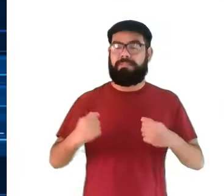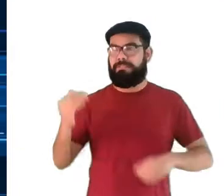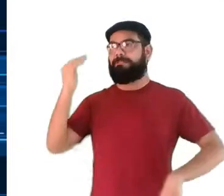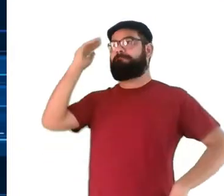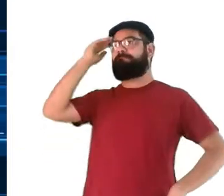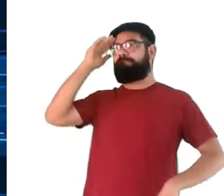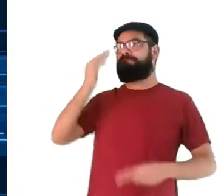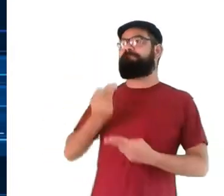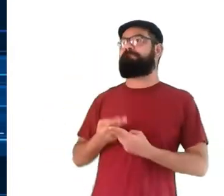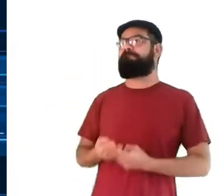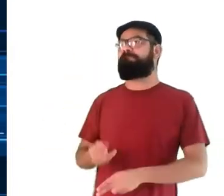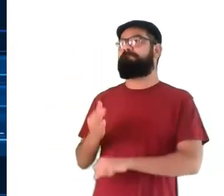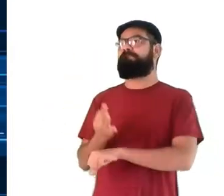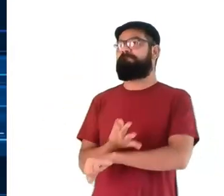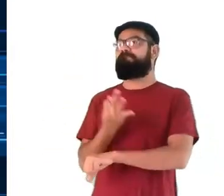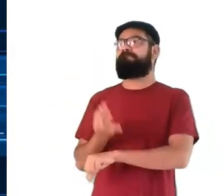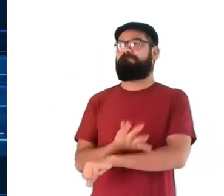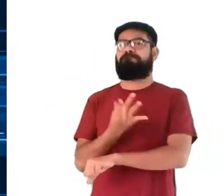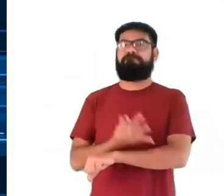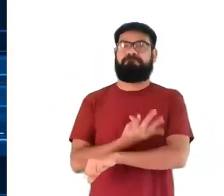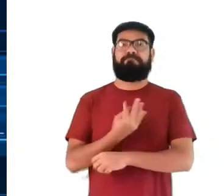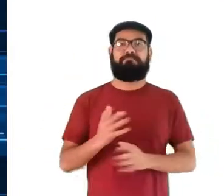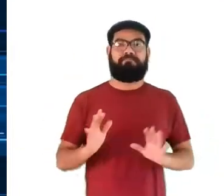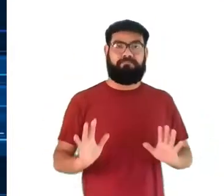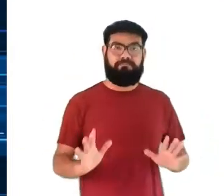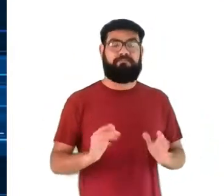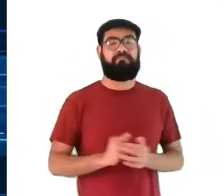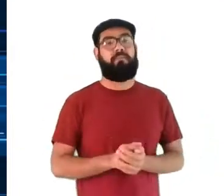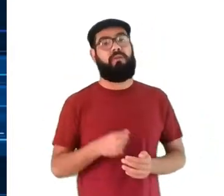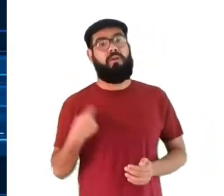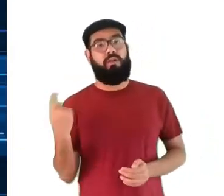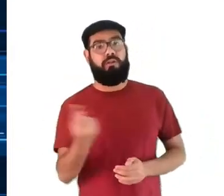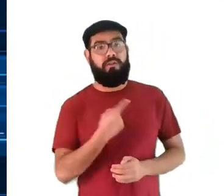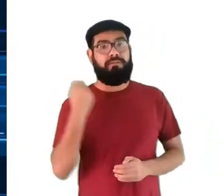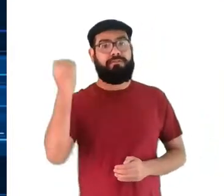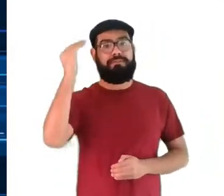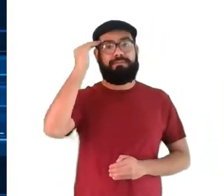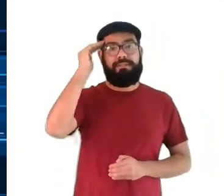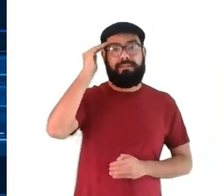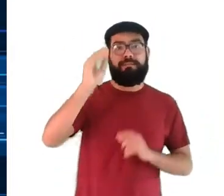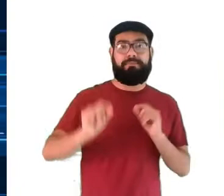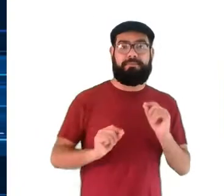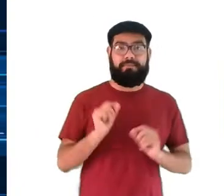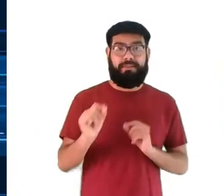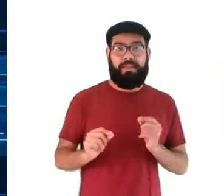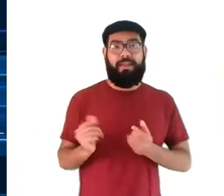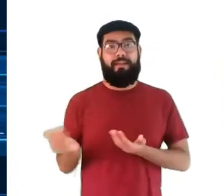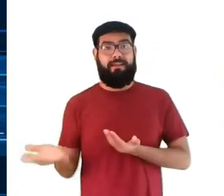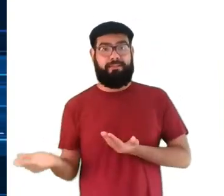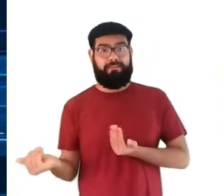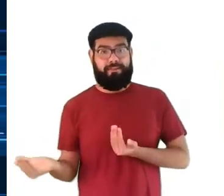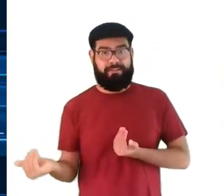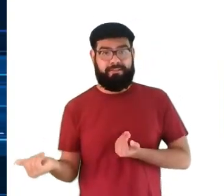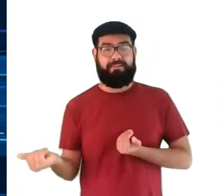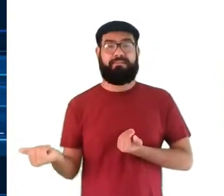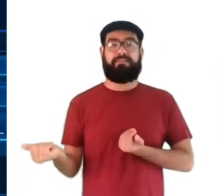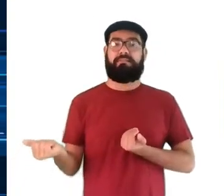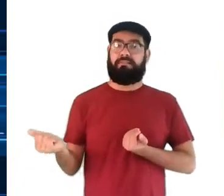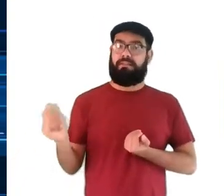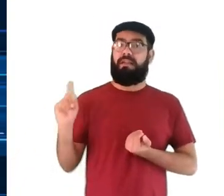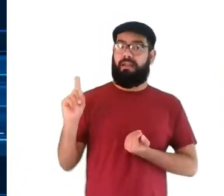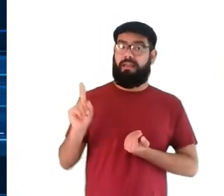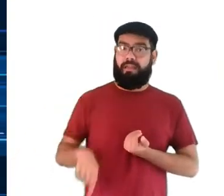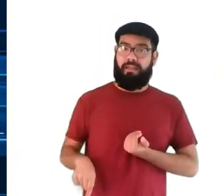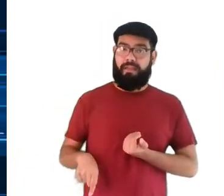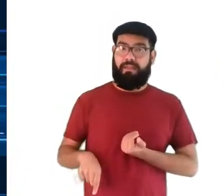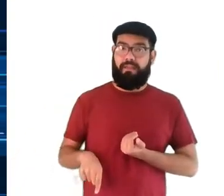bem. Então, nós podemos compreender que a adolescência, ela é